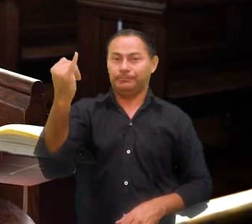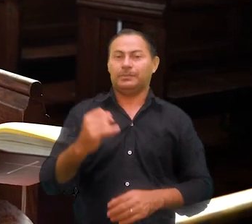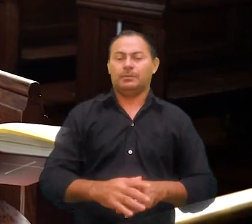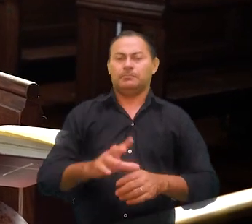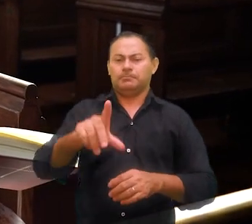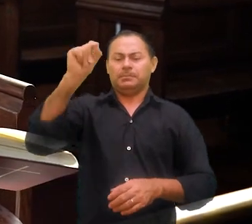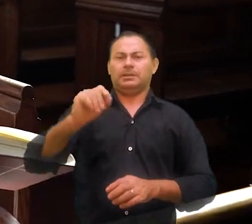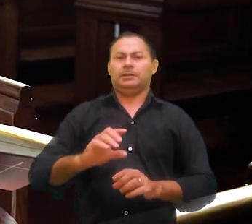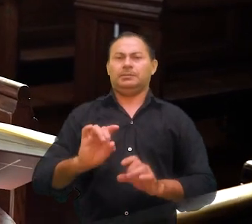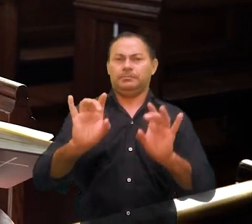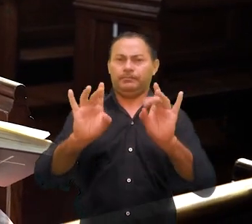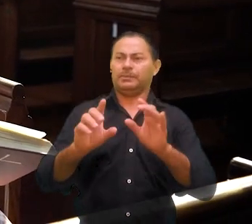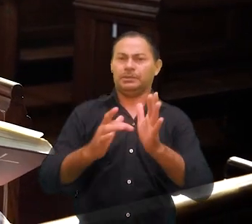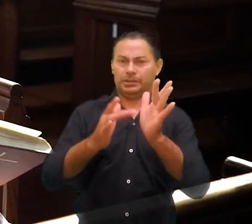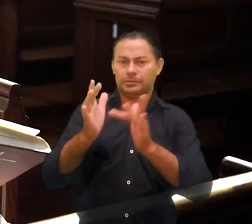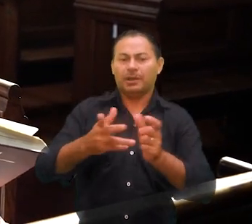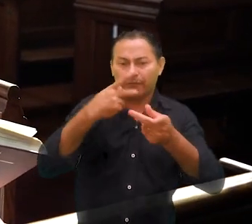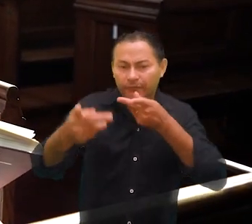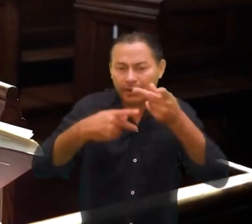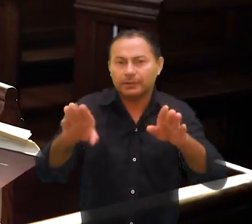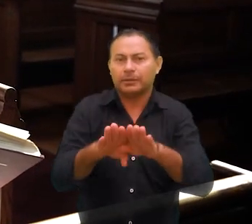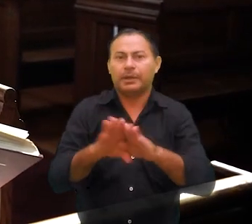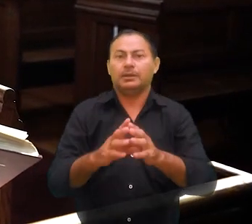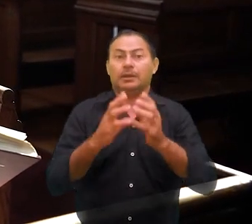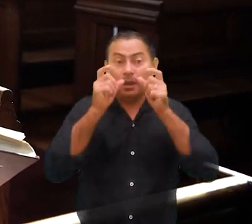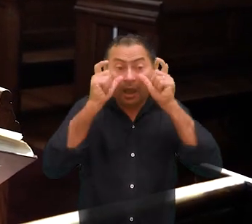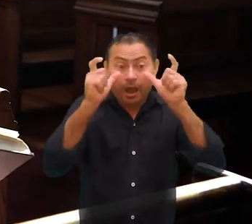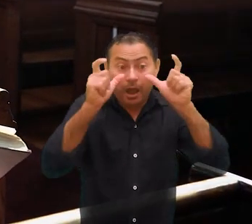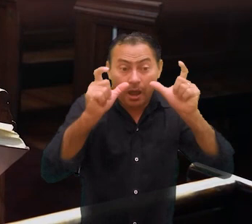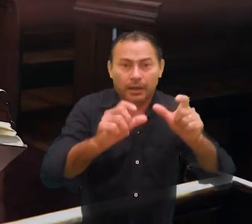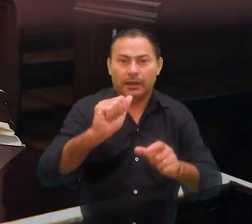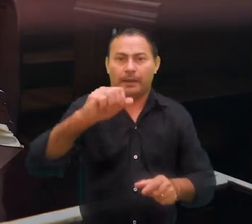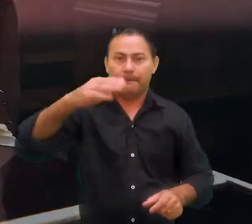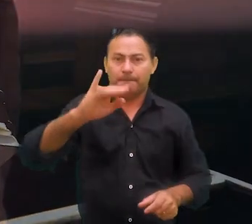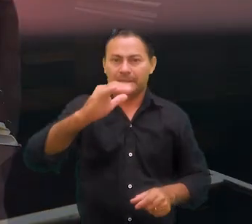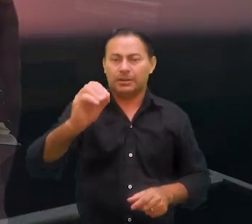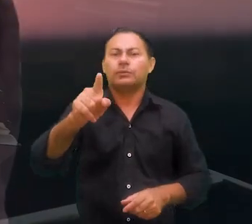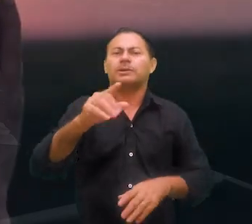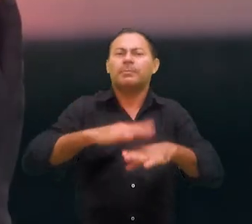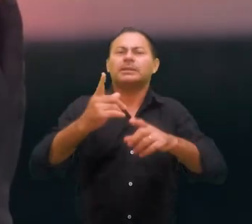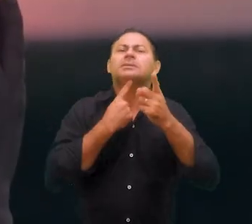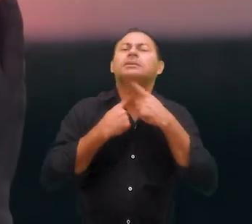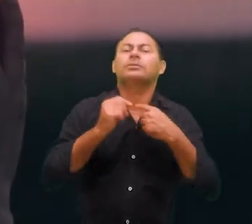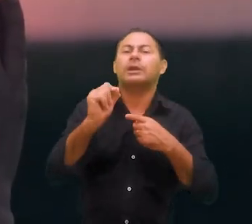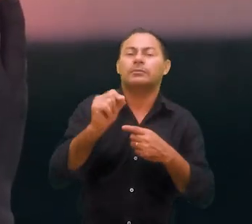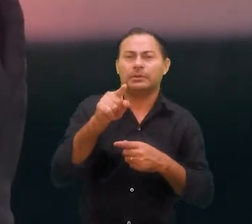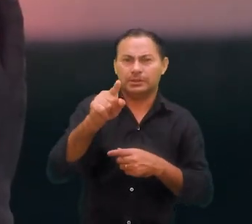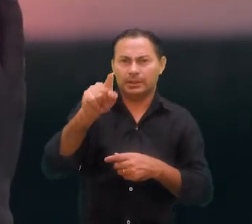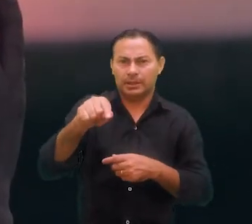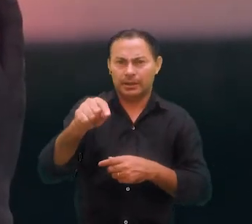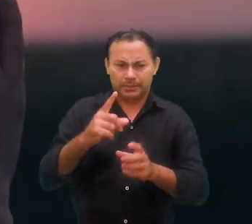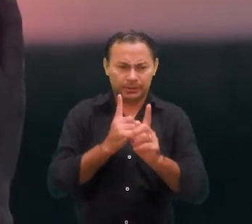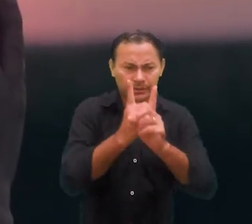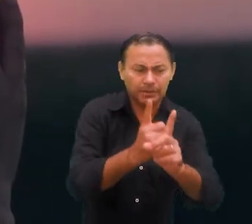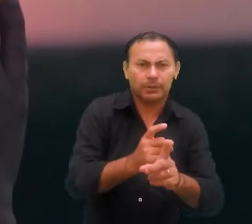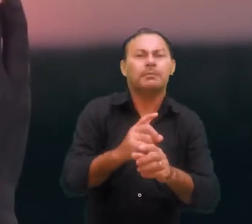importante sobre prioridades, e ele fala também sobre ambição. O que você mais deseja? Se